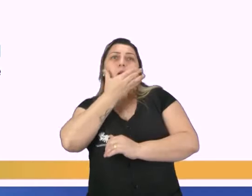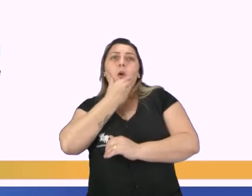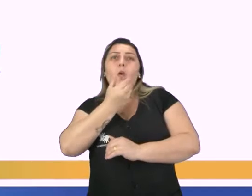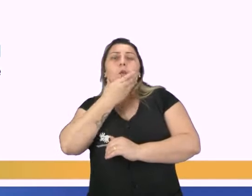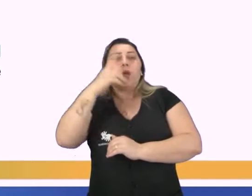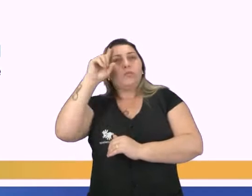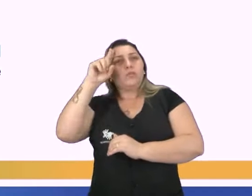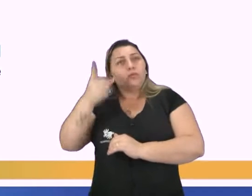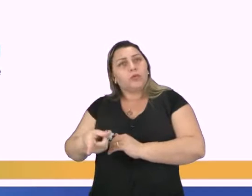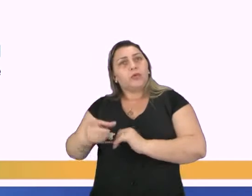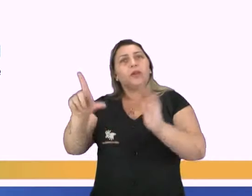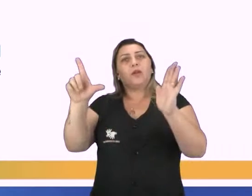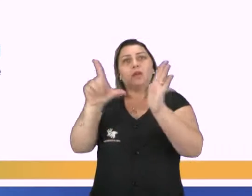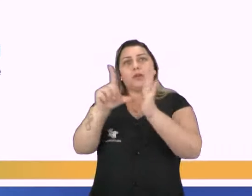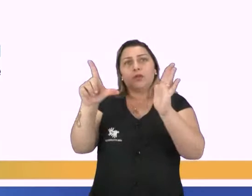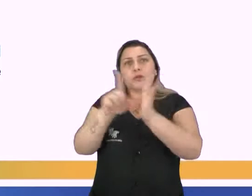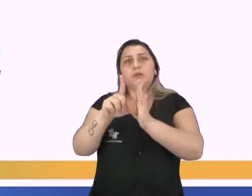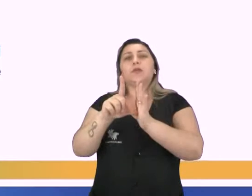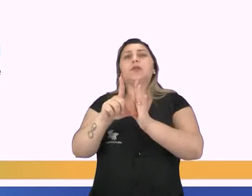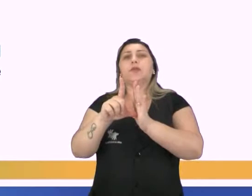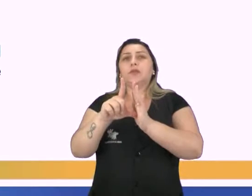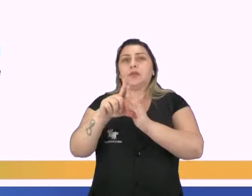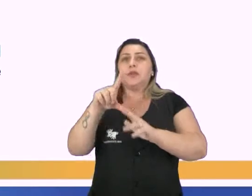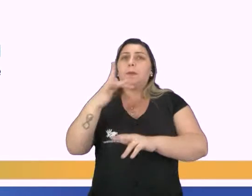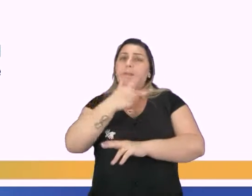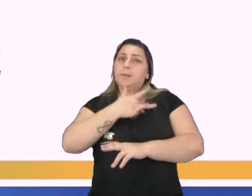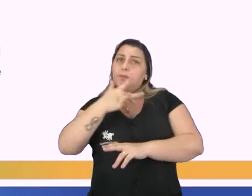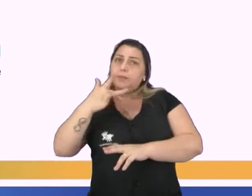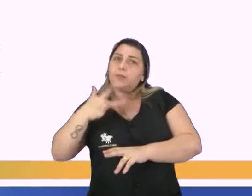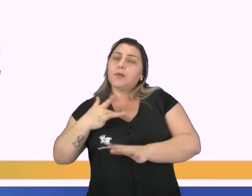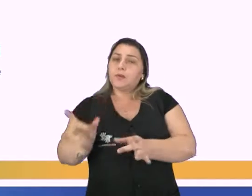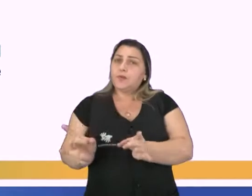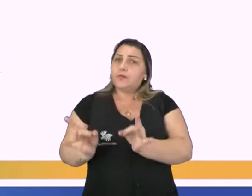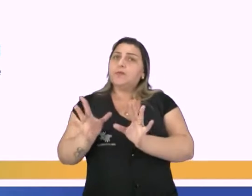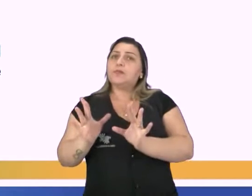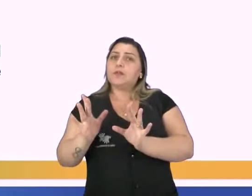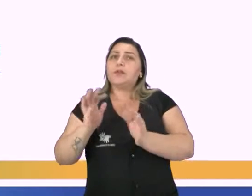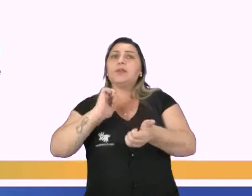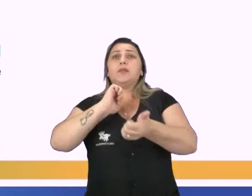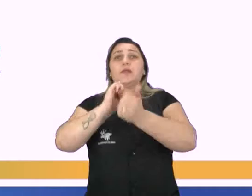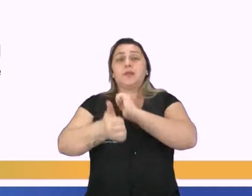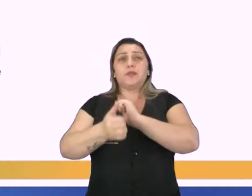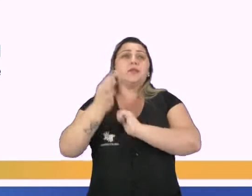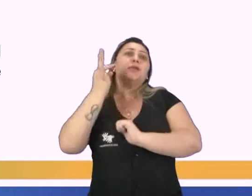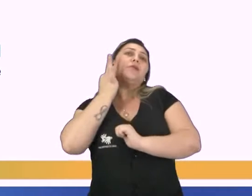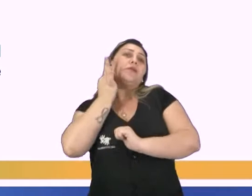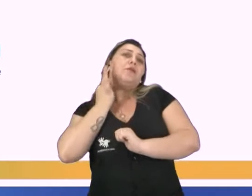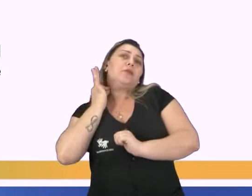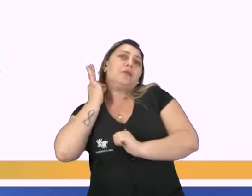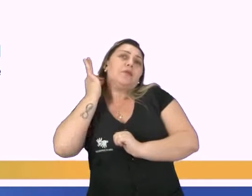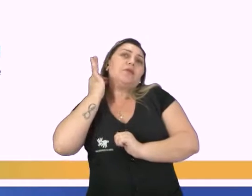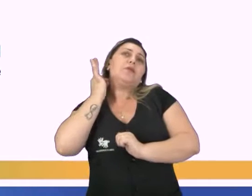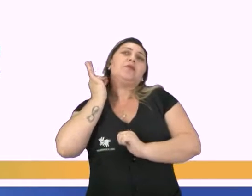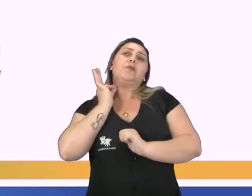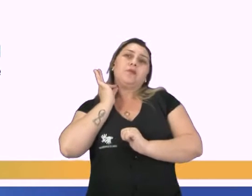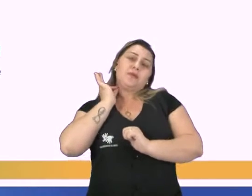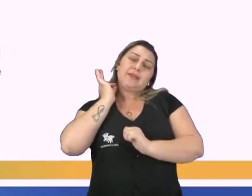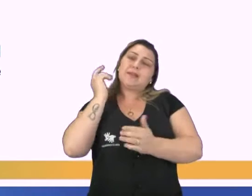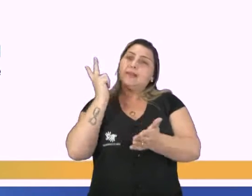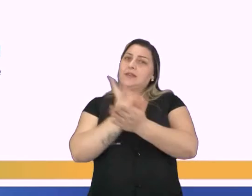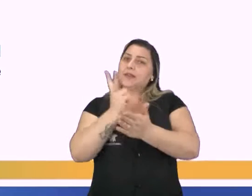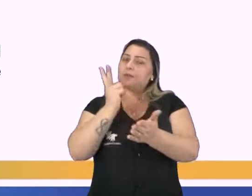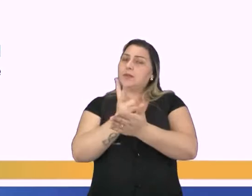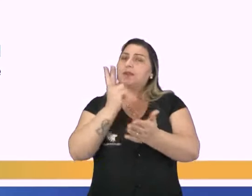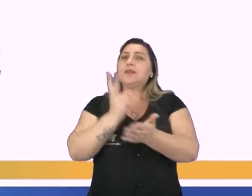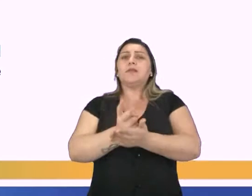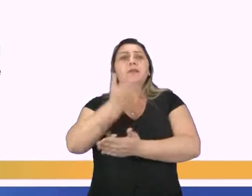R$ 1.360.000. Moss, dono da loja de artigos de saúde, disse à loteria de Idaho que joga regularmente